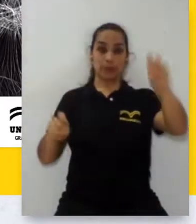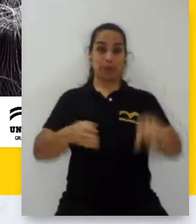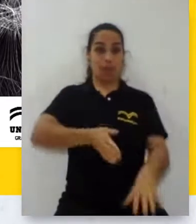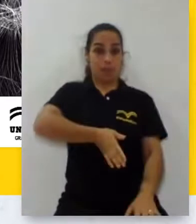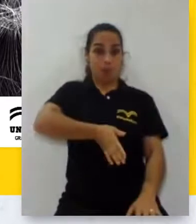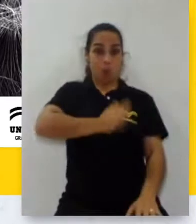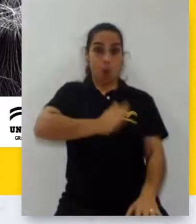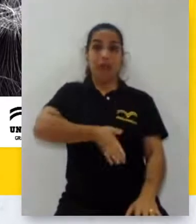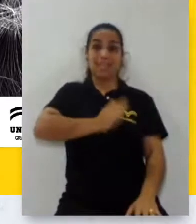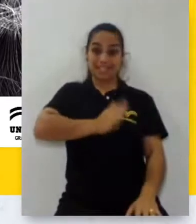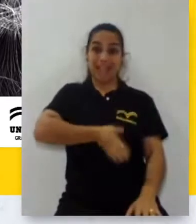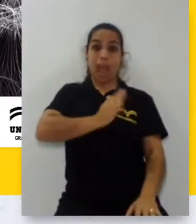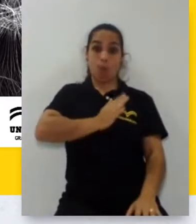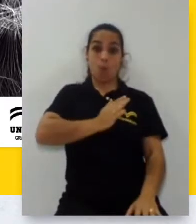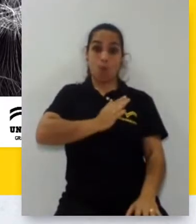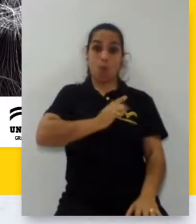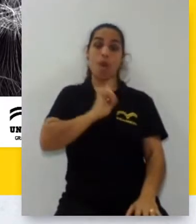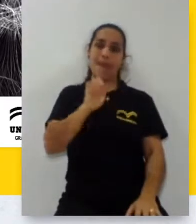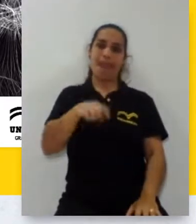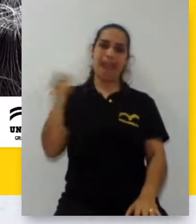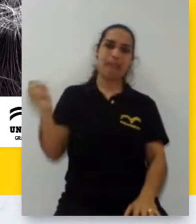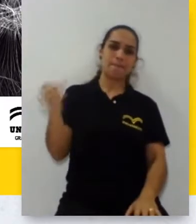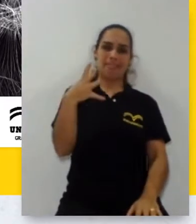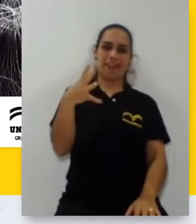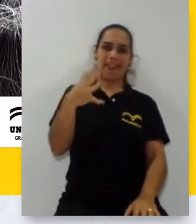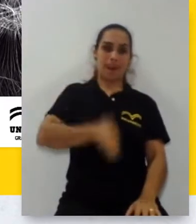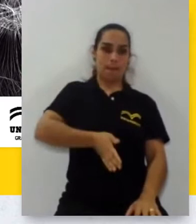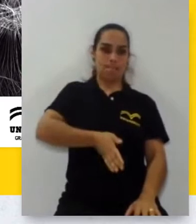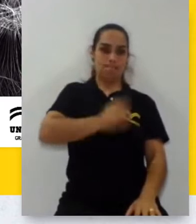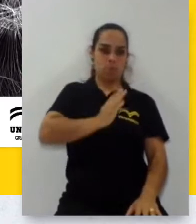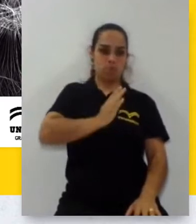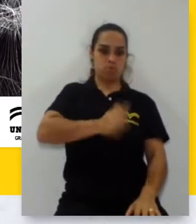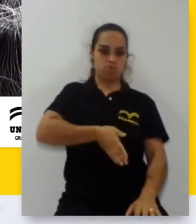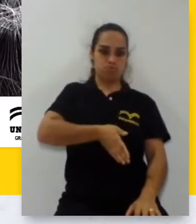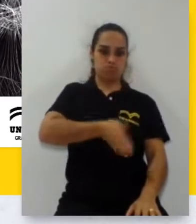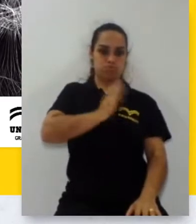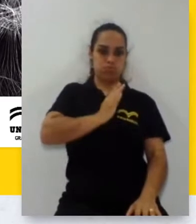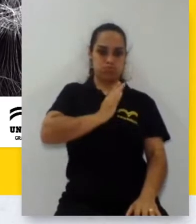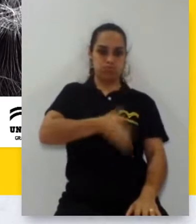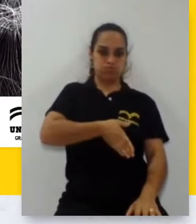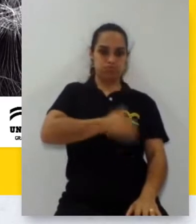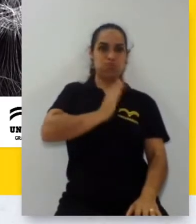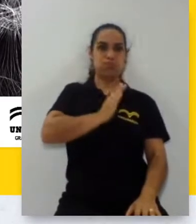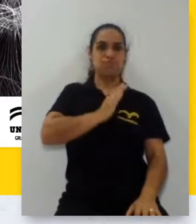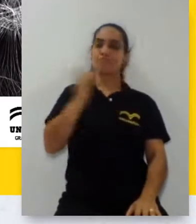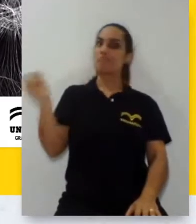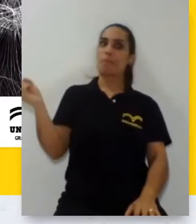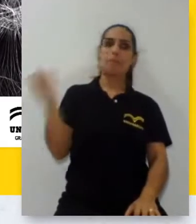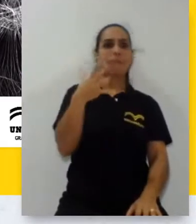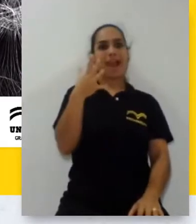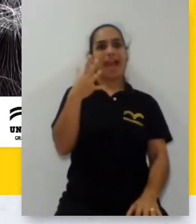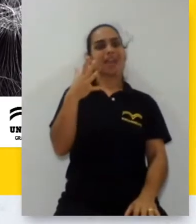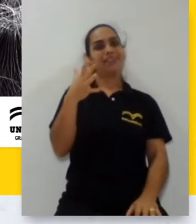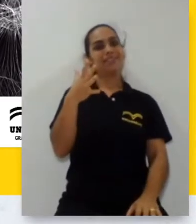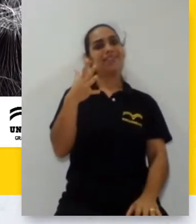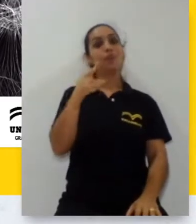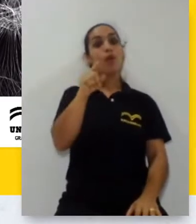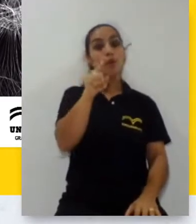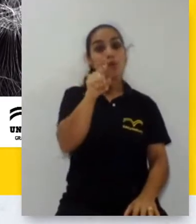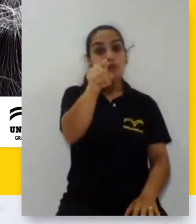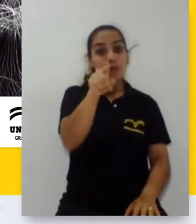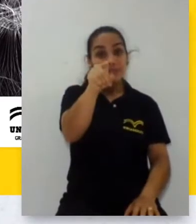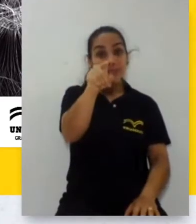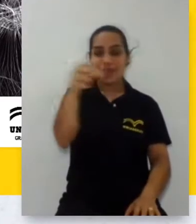milagre. Você é um milagre. A sua vida é um milagre. Cuide de você. Vocês estão vendo ali a figura direita de um cardiomiócito, é a